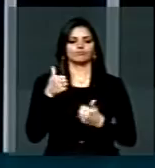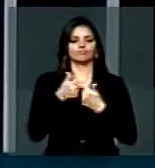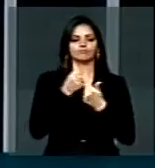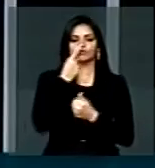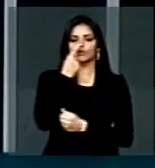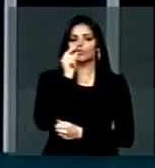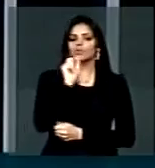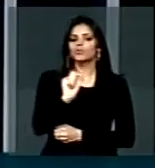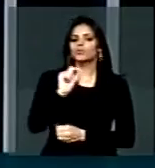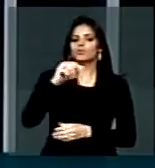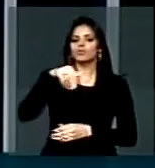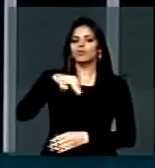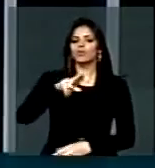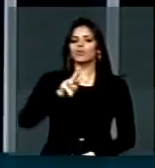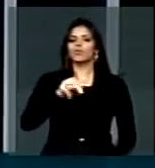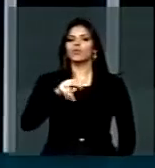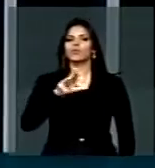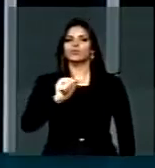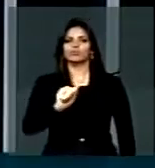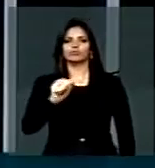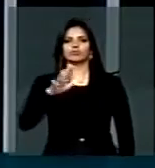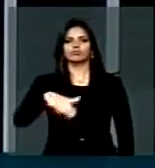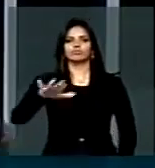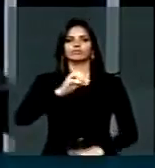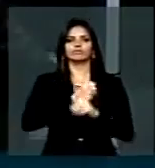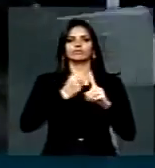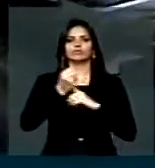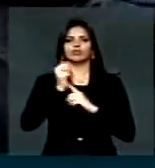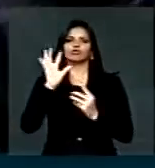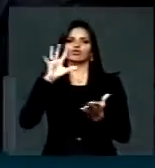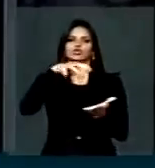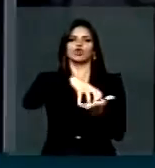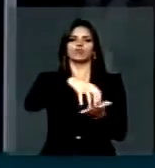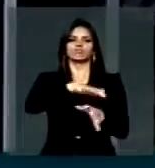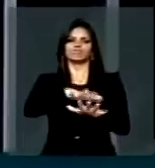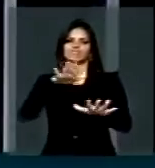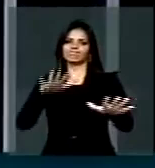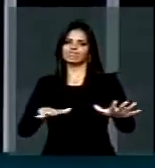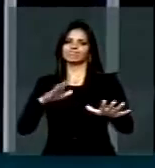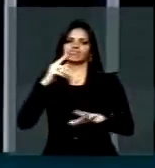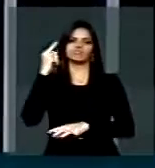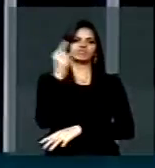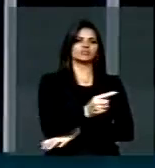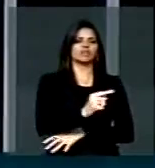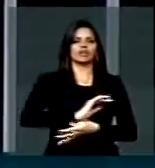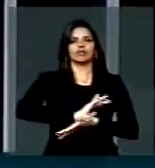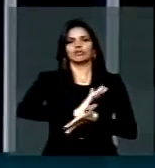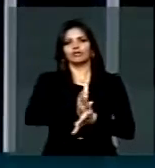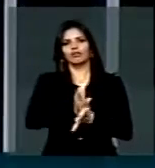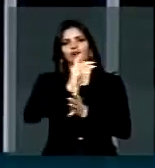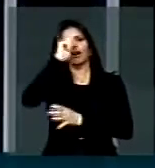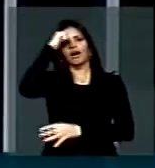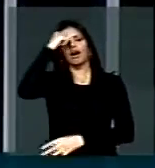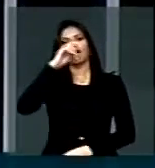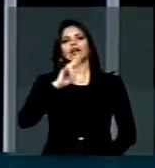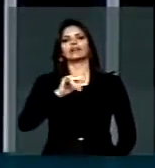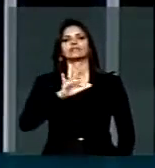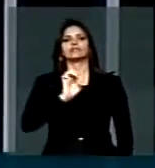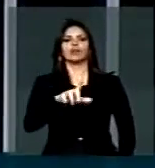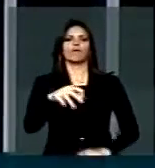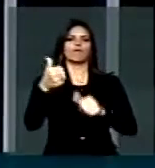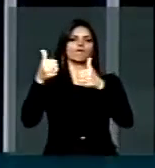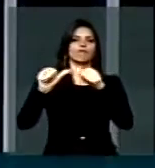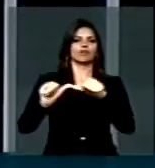urna, sociedade sob o domínio do apartheid, pudemos, na ocasião, fazer uma avaliação do período